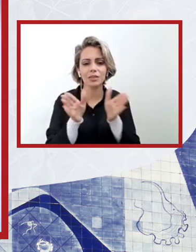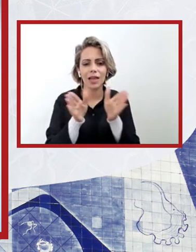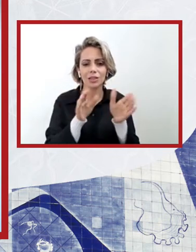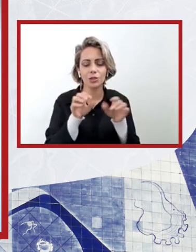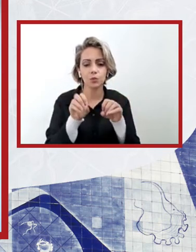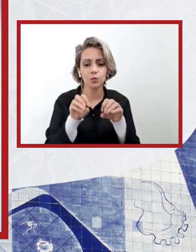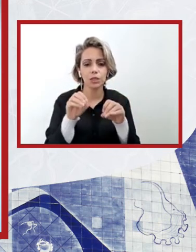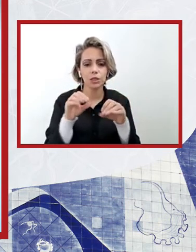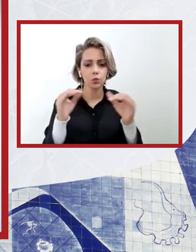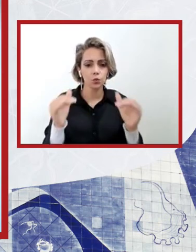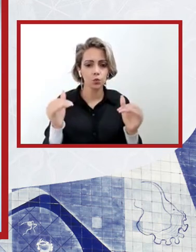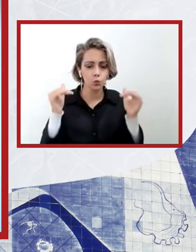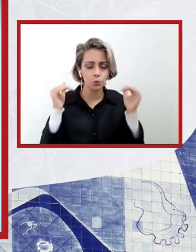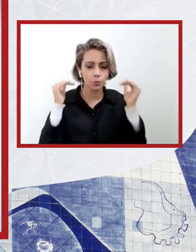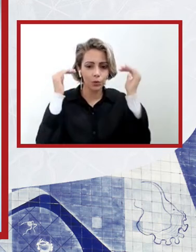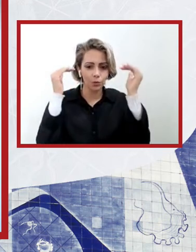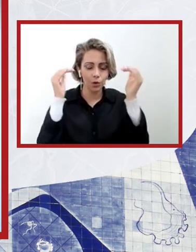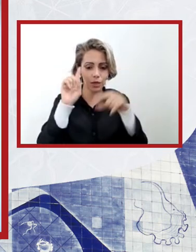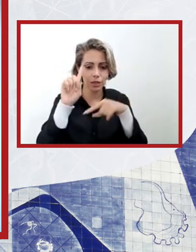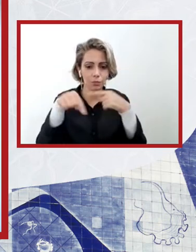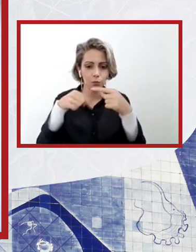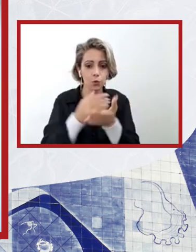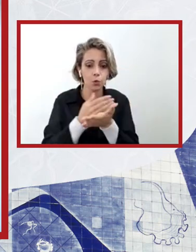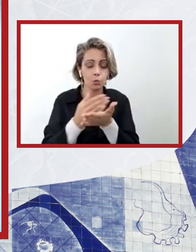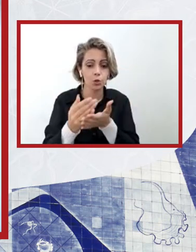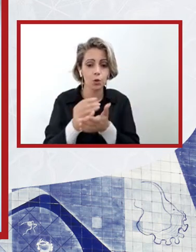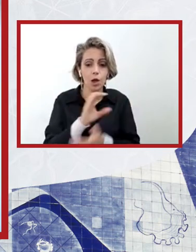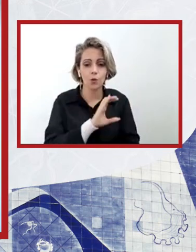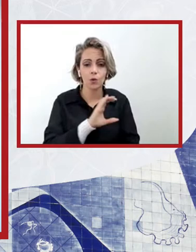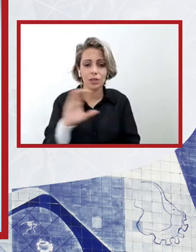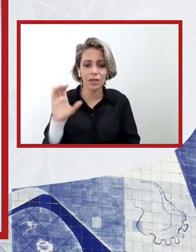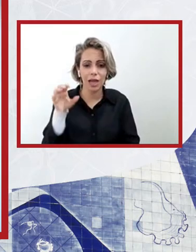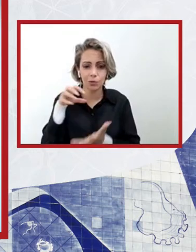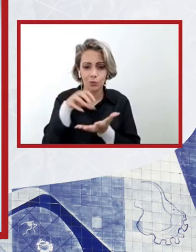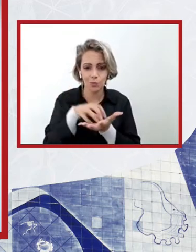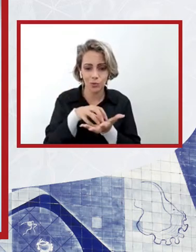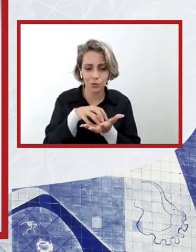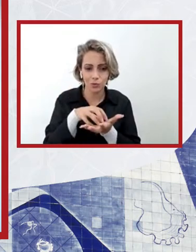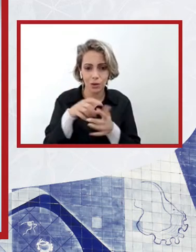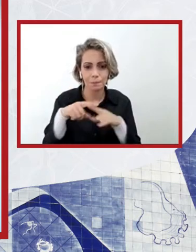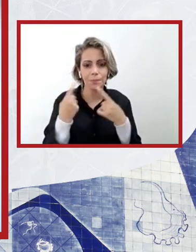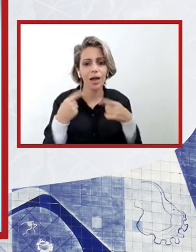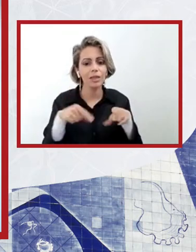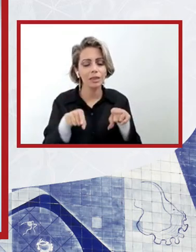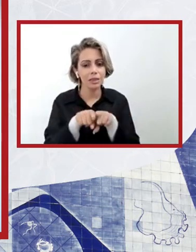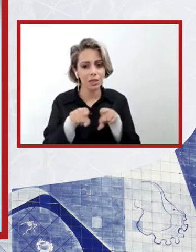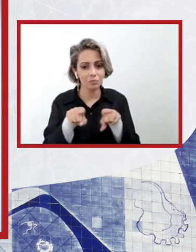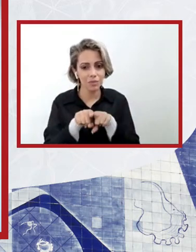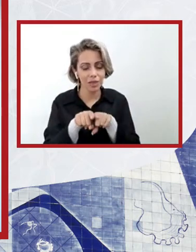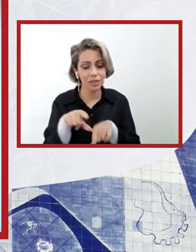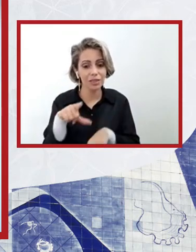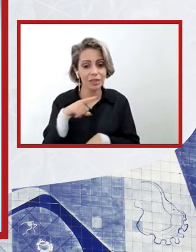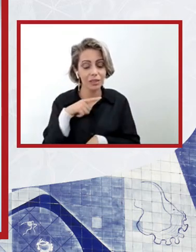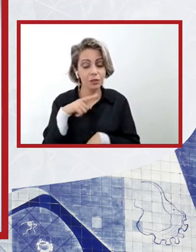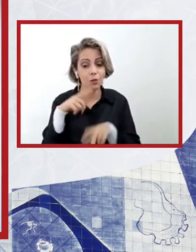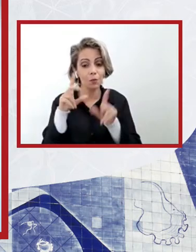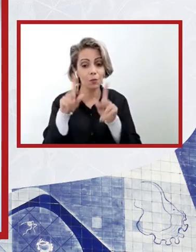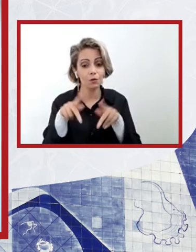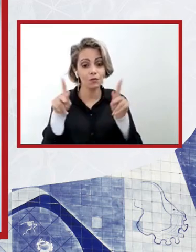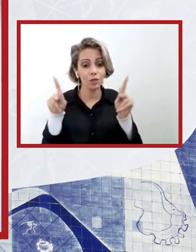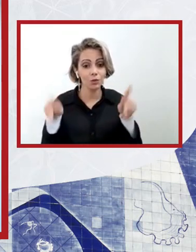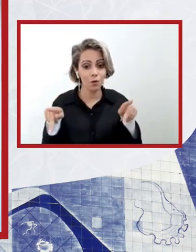e passou a coordenar um núcleo. Mas também apareceram professores que